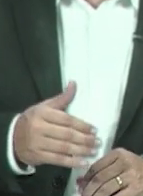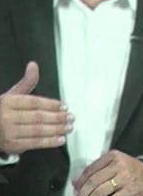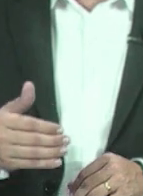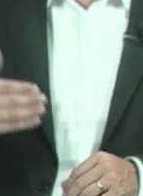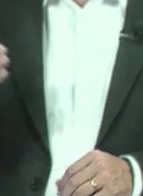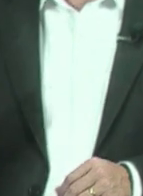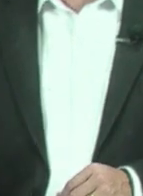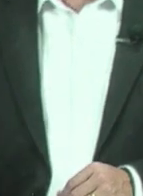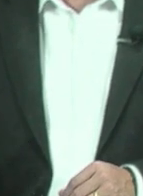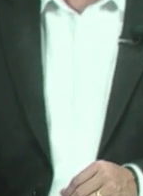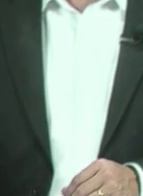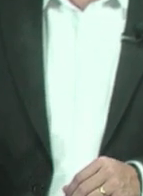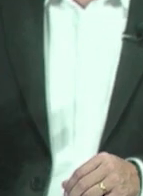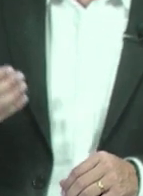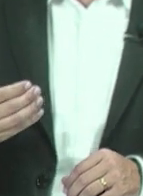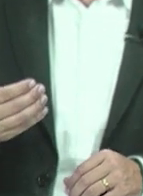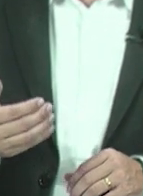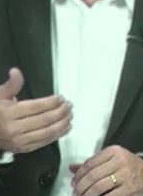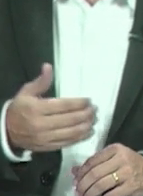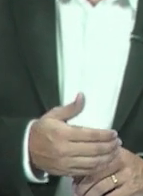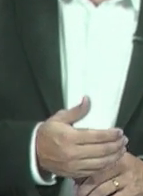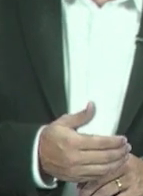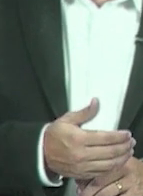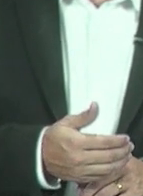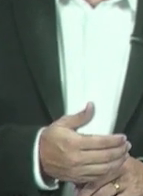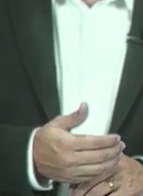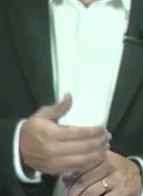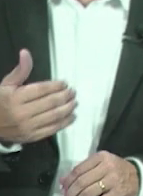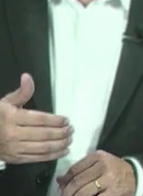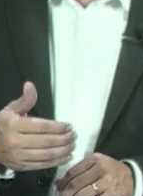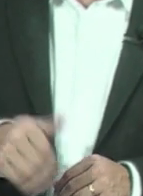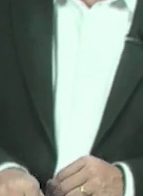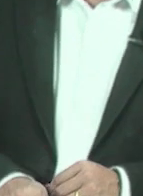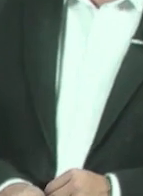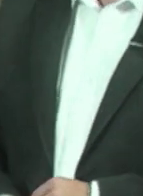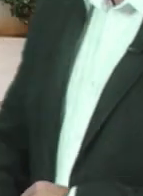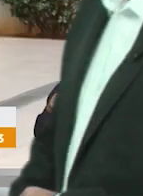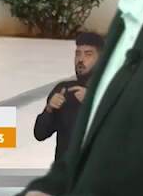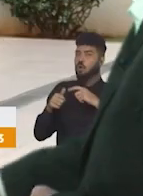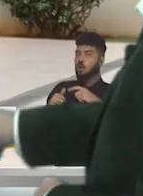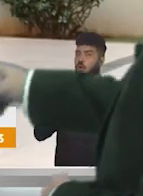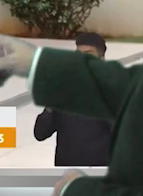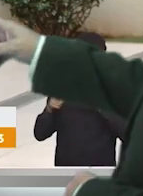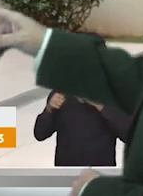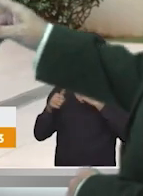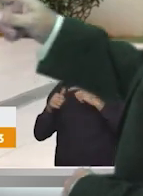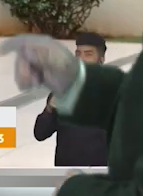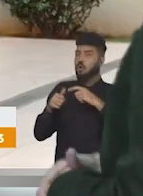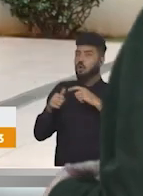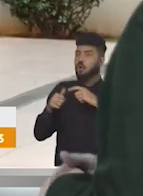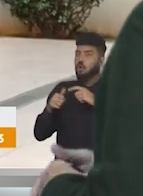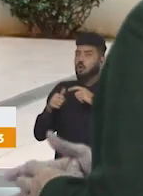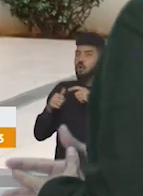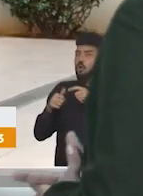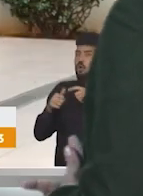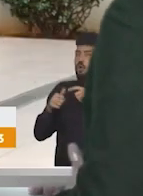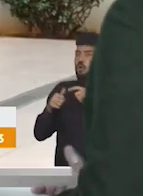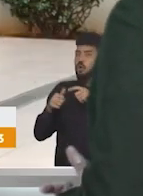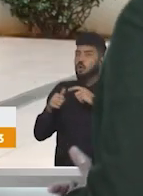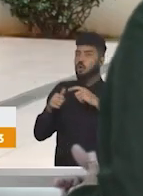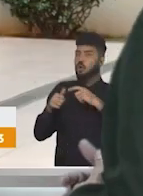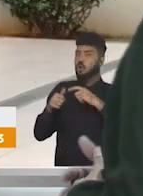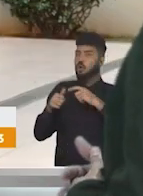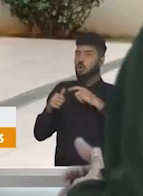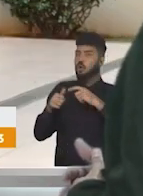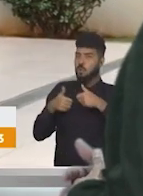de 2030... o número de habitantes vai começar a cair aqui no Brasil. Vamos ver essa reportagem também